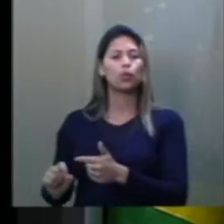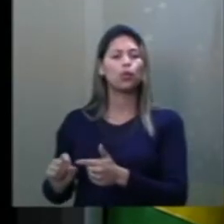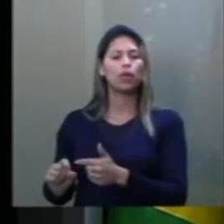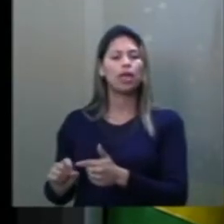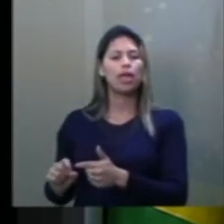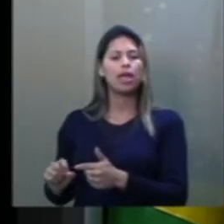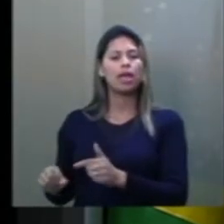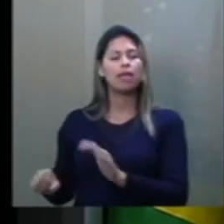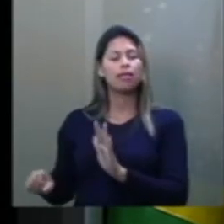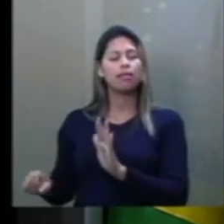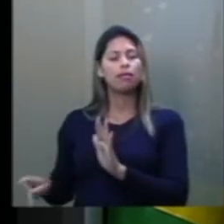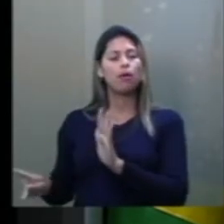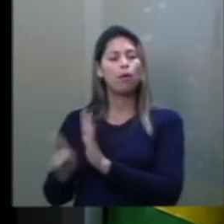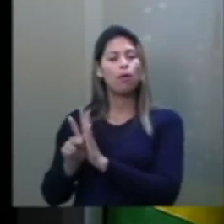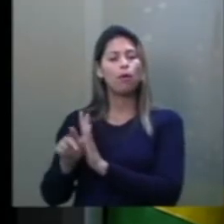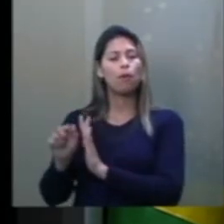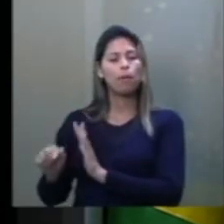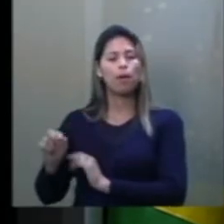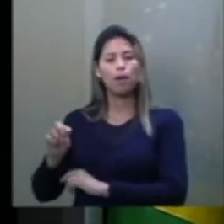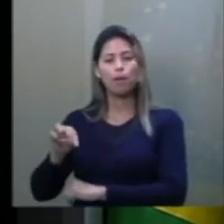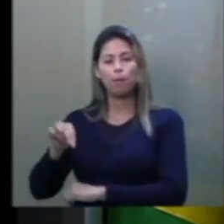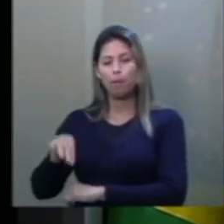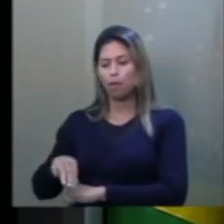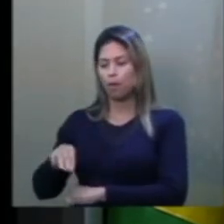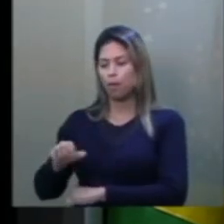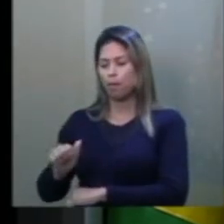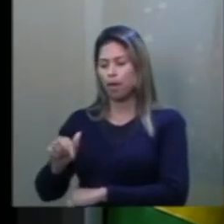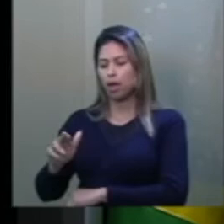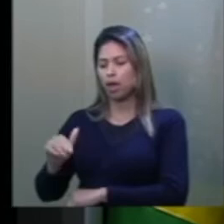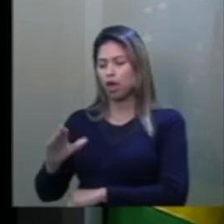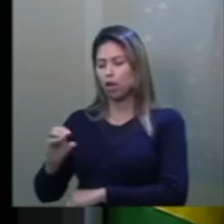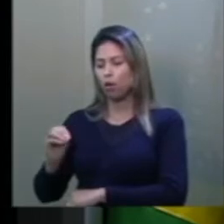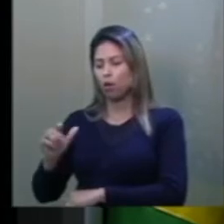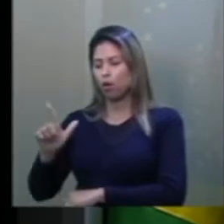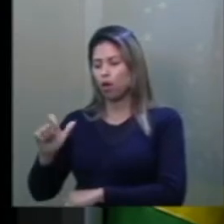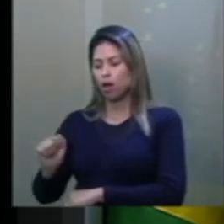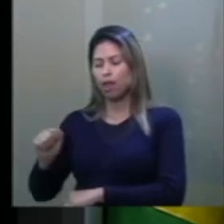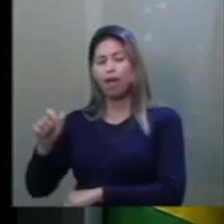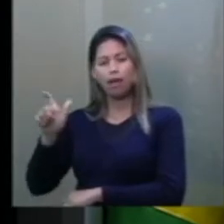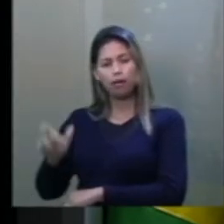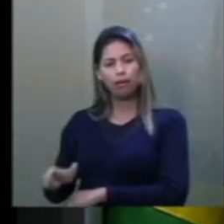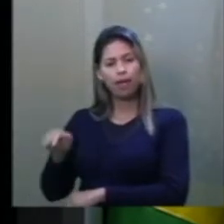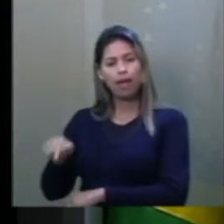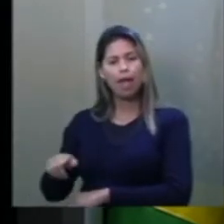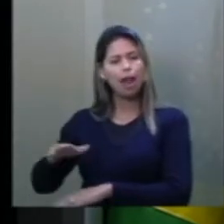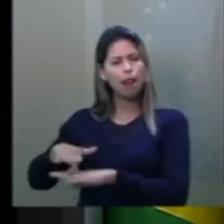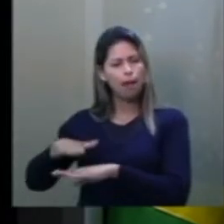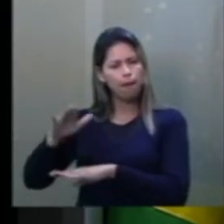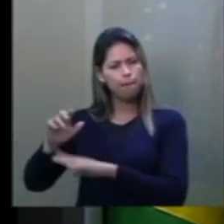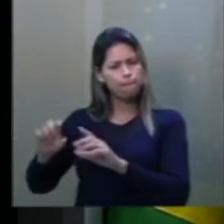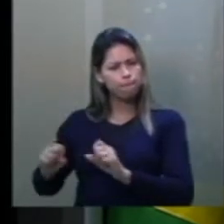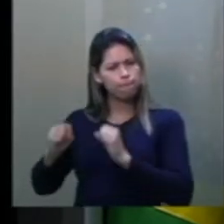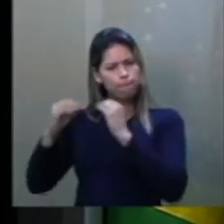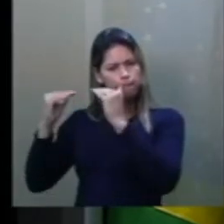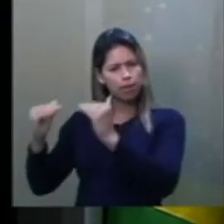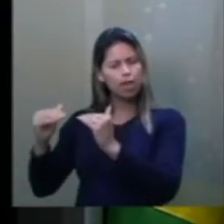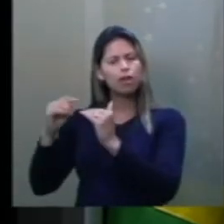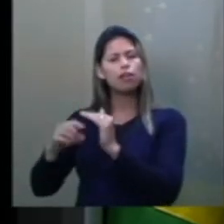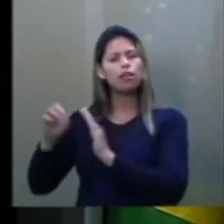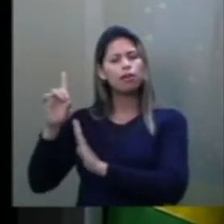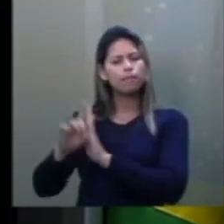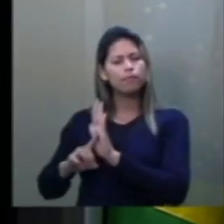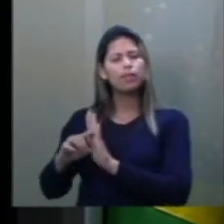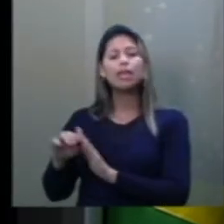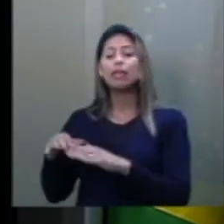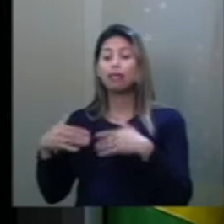estava Marcola, liderança máxima da facção. Foi dada a mensagem à população brasileira de que